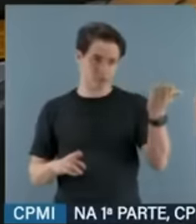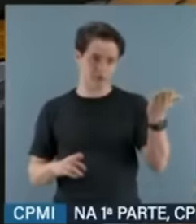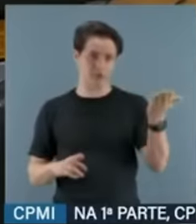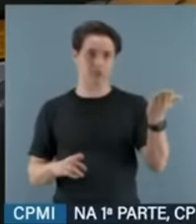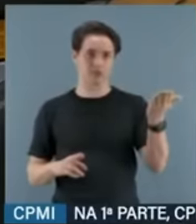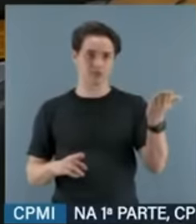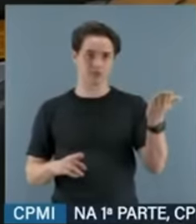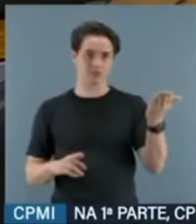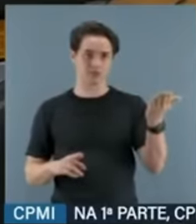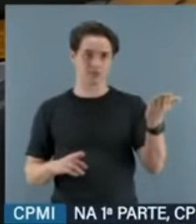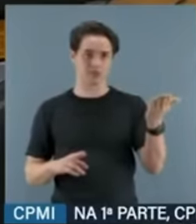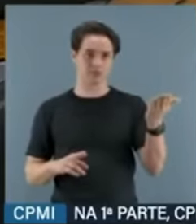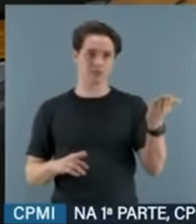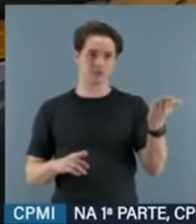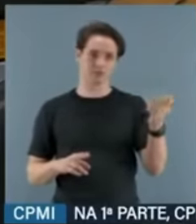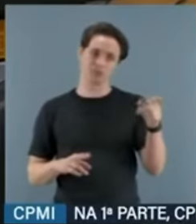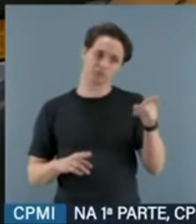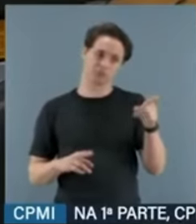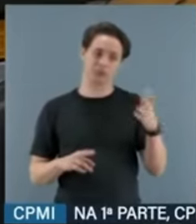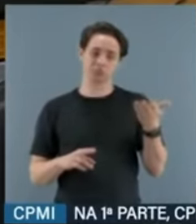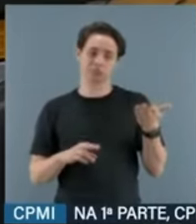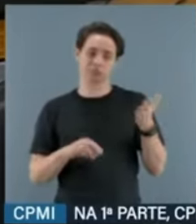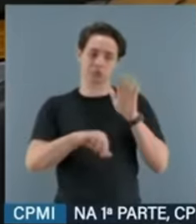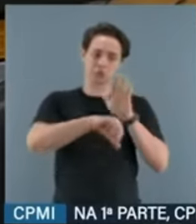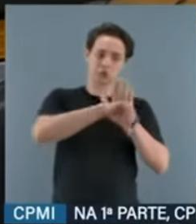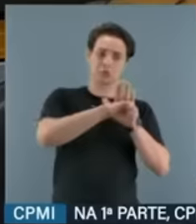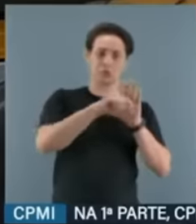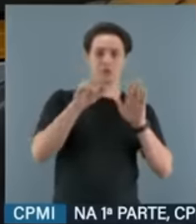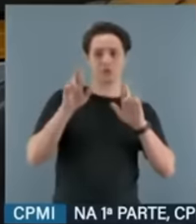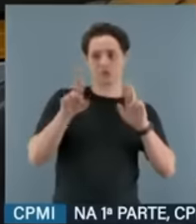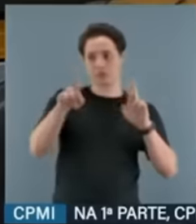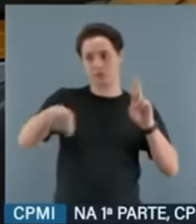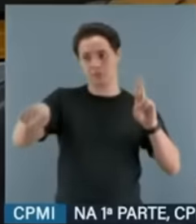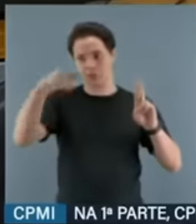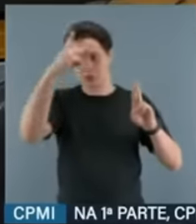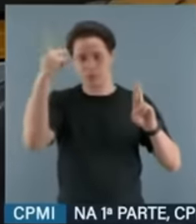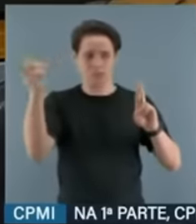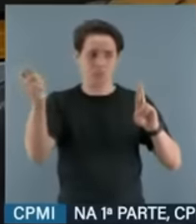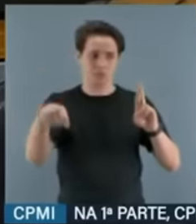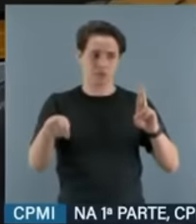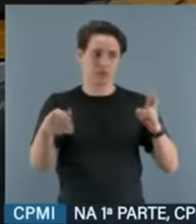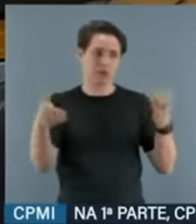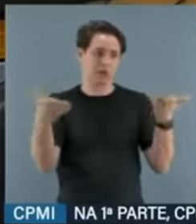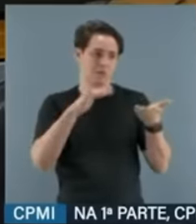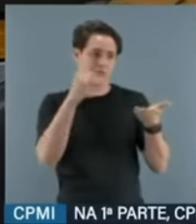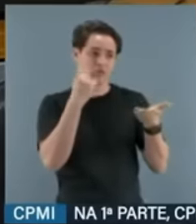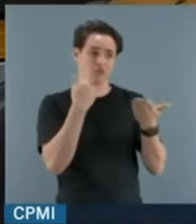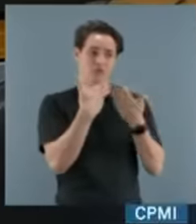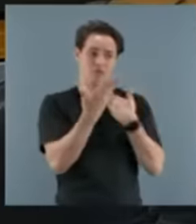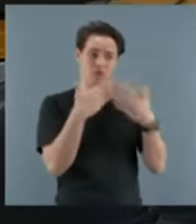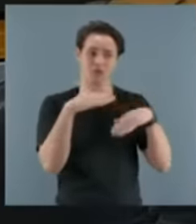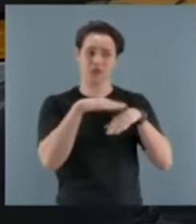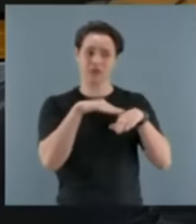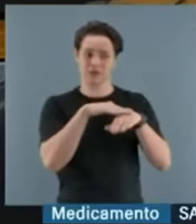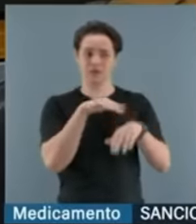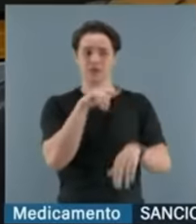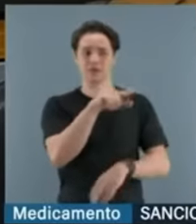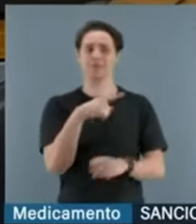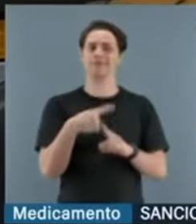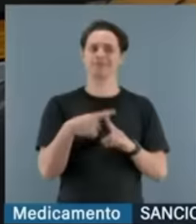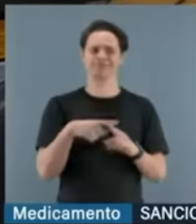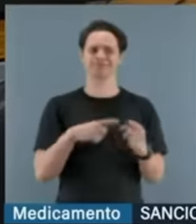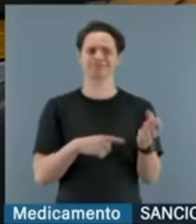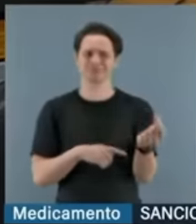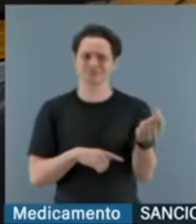ou o senhor cometeu crimes em nome de outras pessoas, que elas aproveitem a oportunidade para falar com o senhor, porque realmente é muito